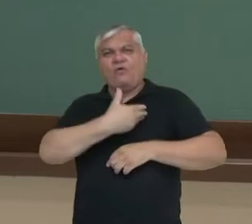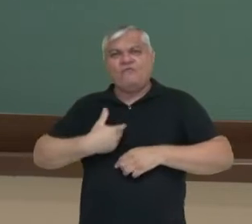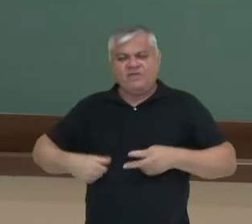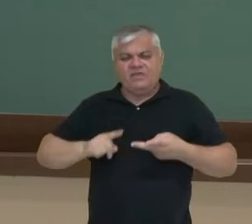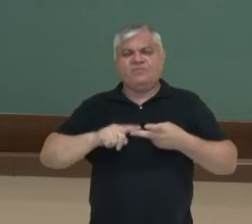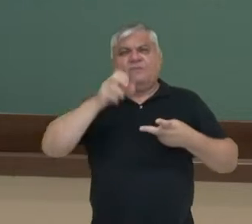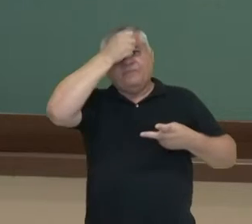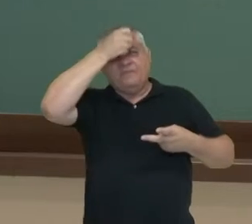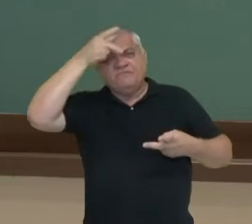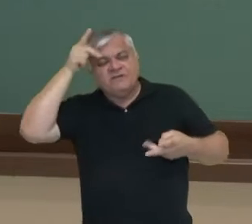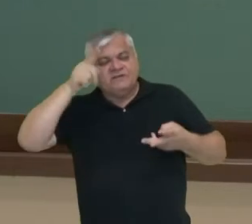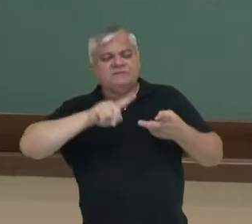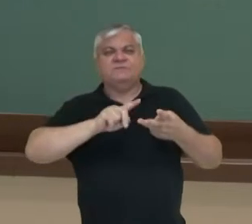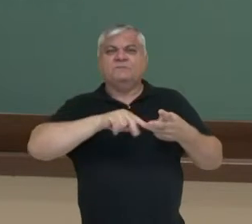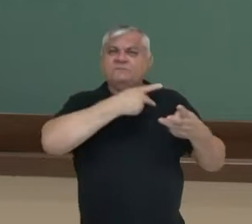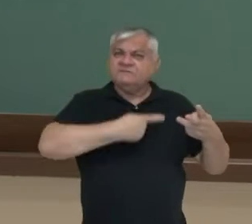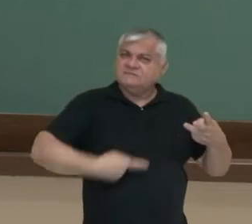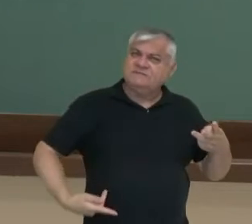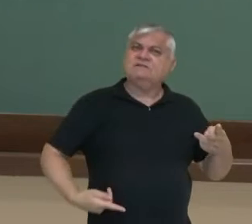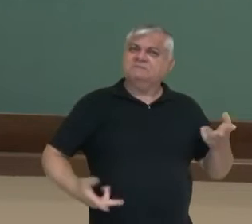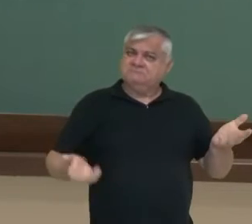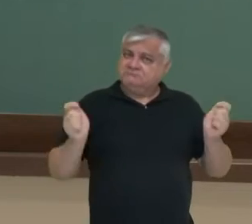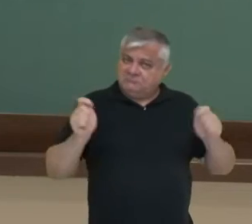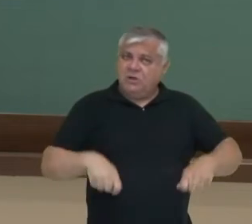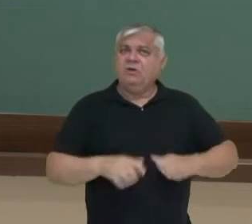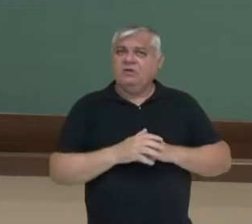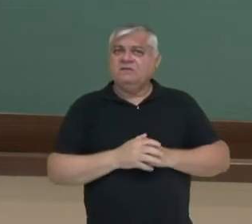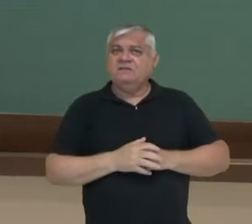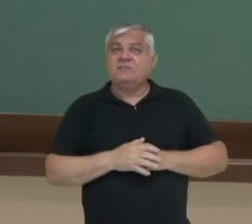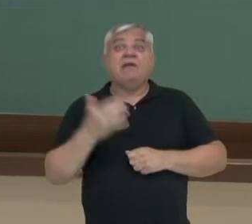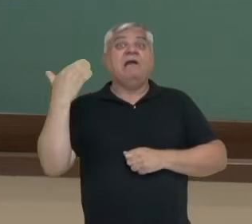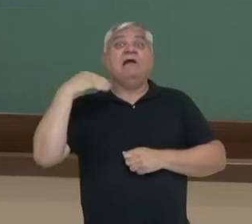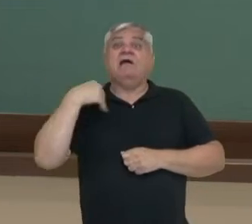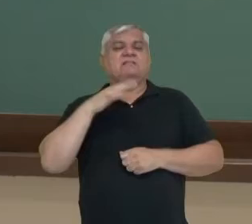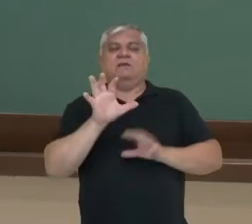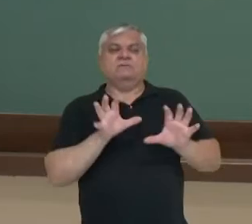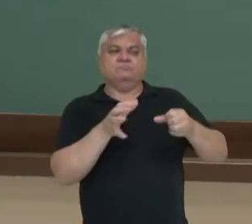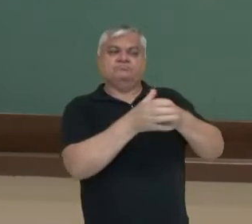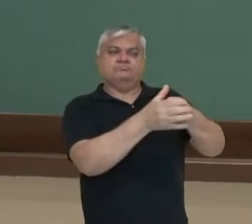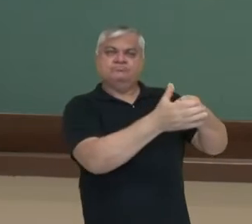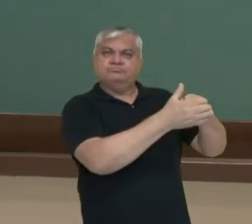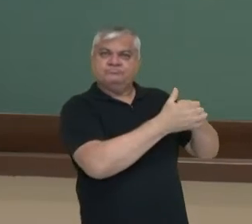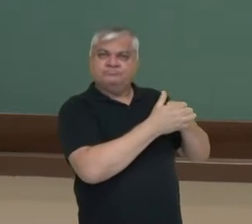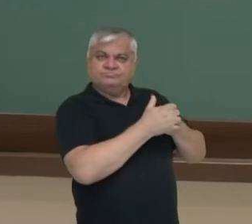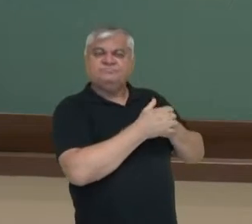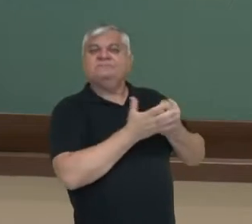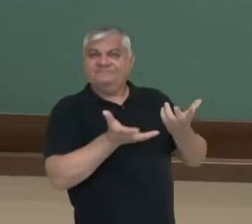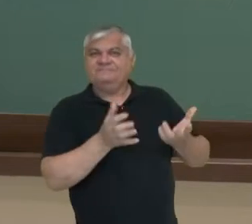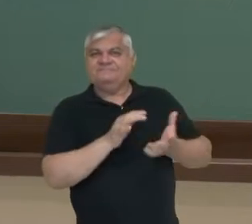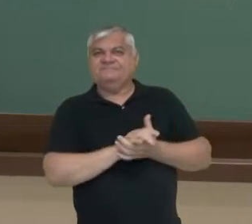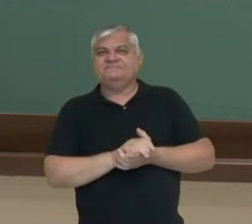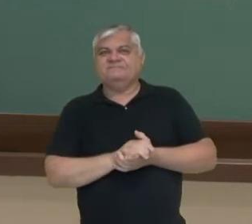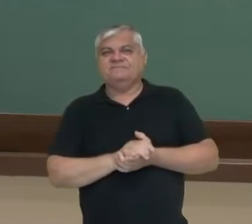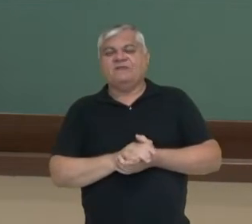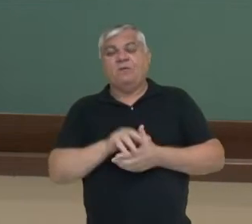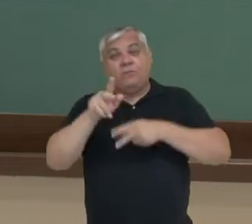prefeito. Haviam várias eleições para o Poder Executivo que não eram diretas em grande parte do território